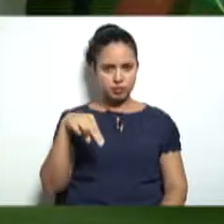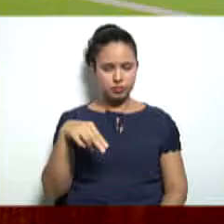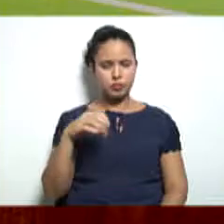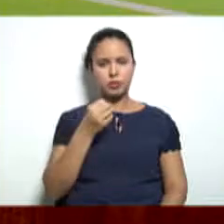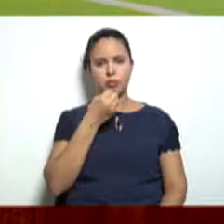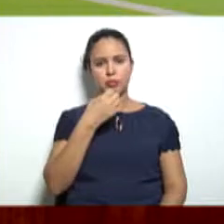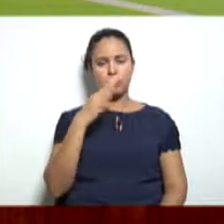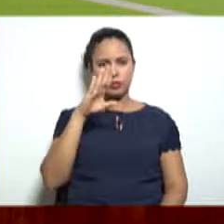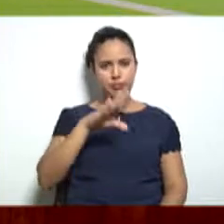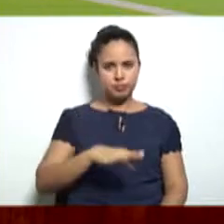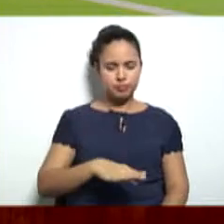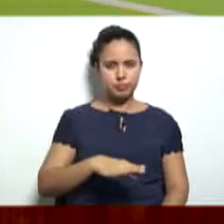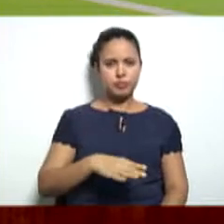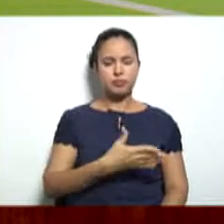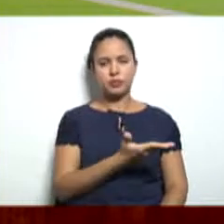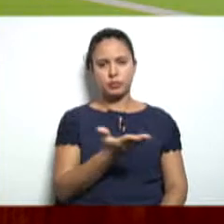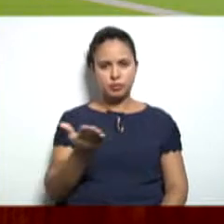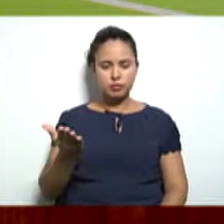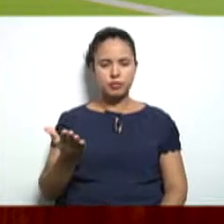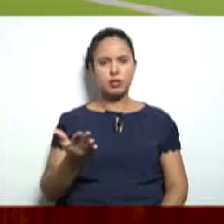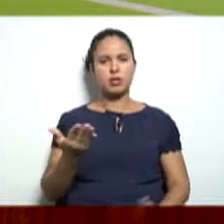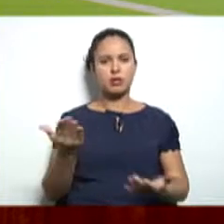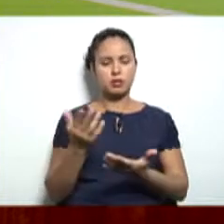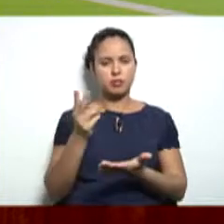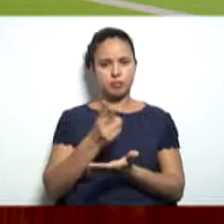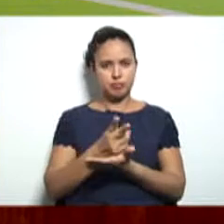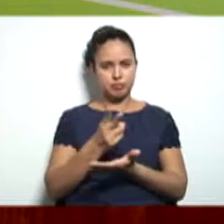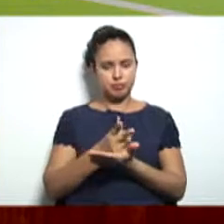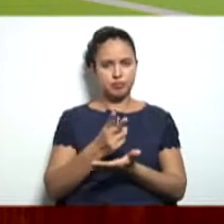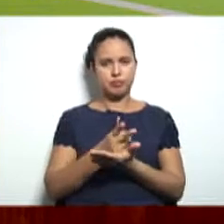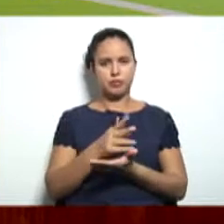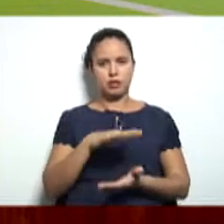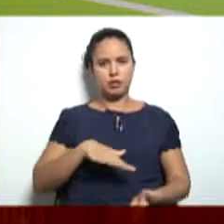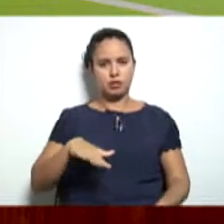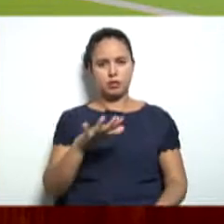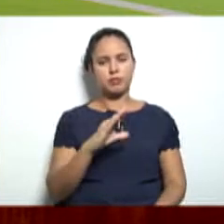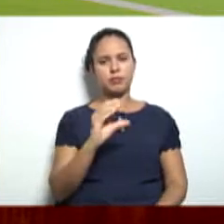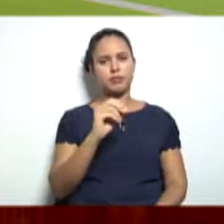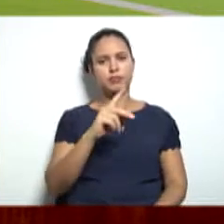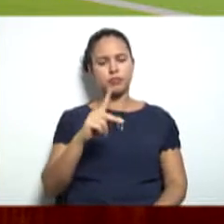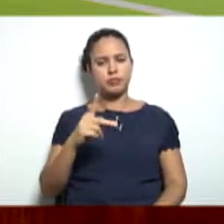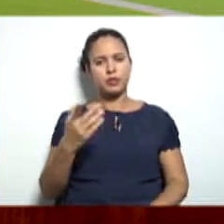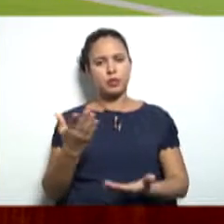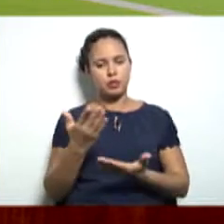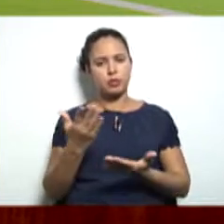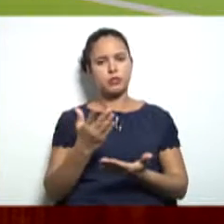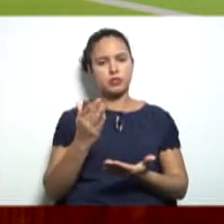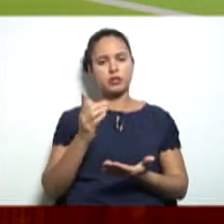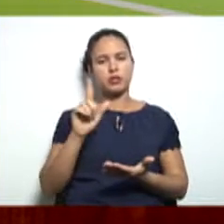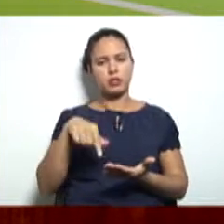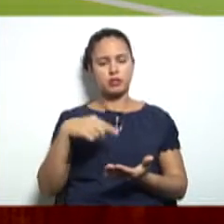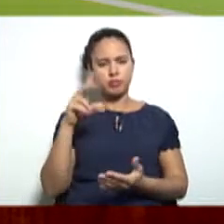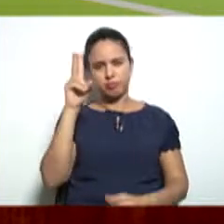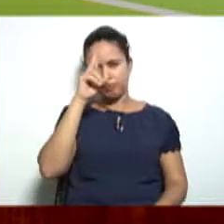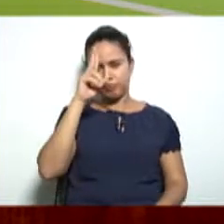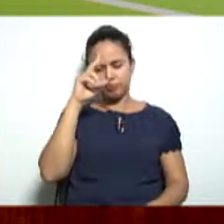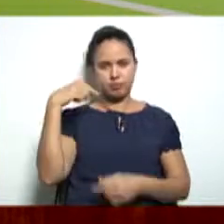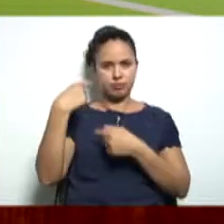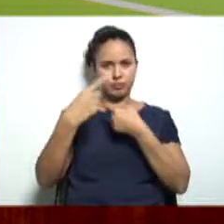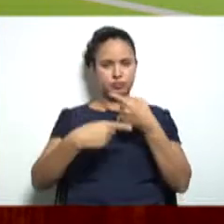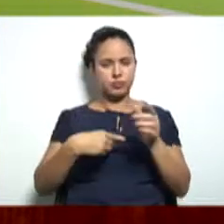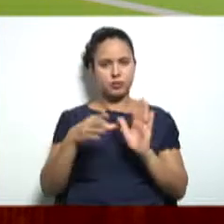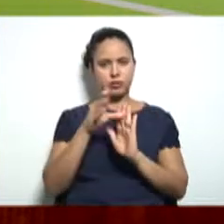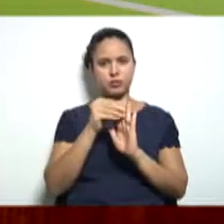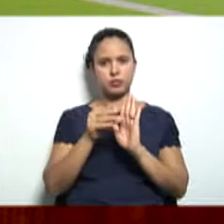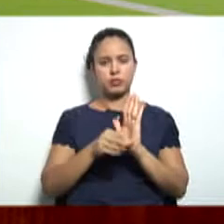tarde a todos. Vamos dar continuidade, então, a Ramos do Cooperativismo, hoje, como a Denise falou, na sala de revisão. E o conteúdo da